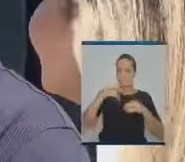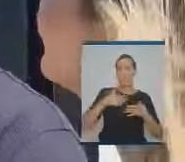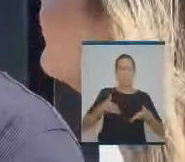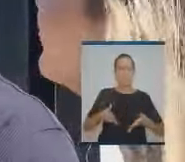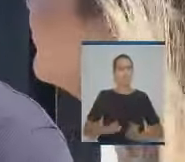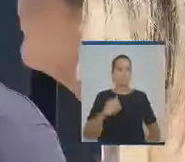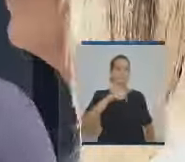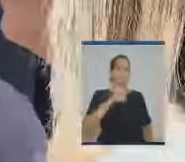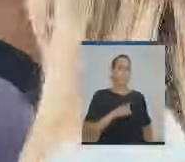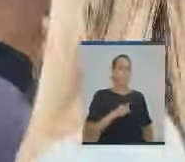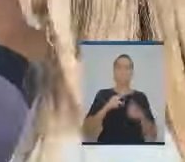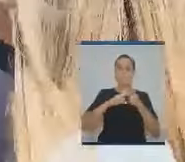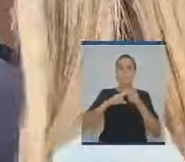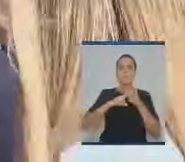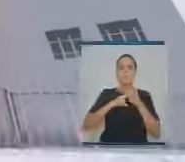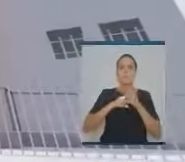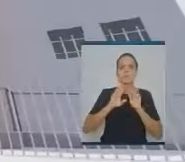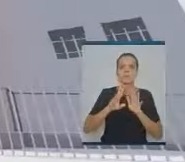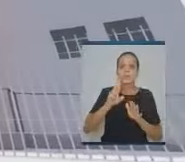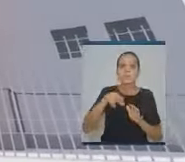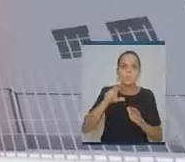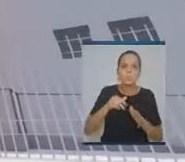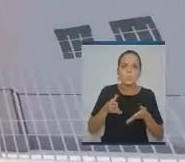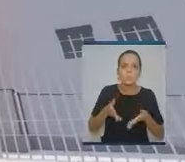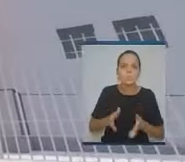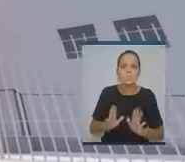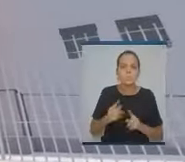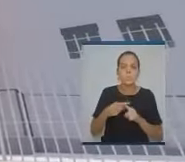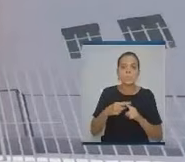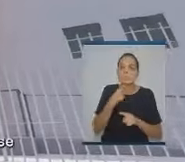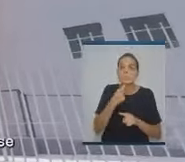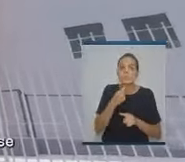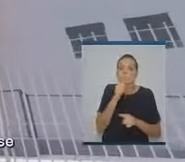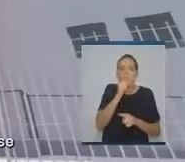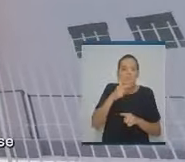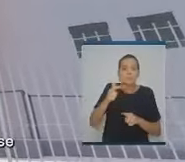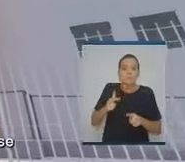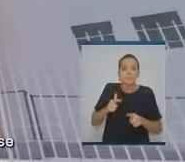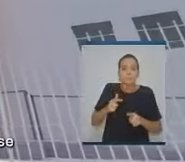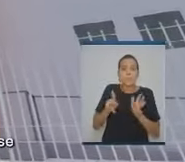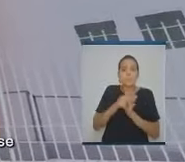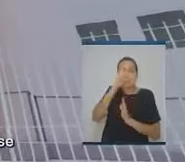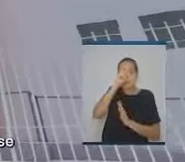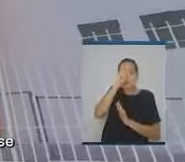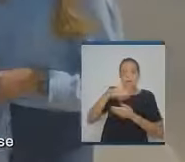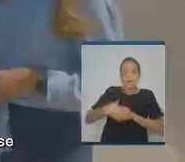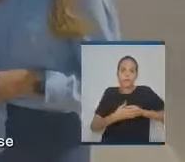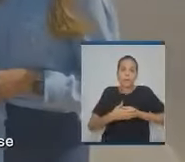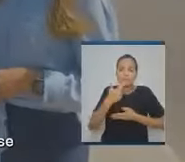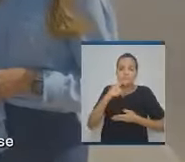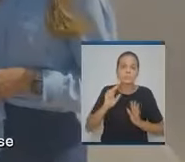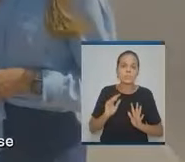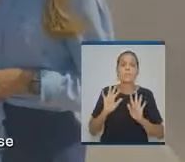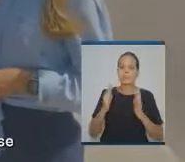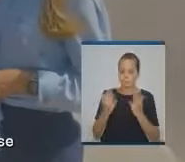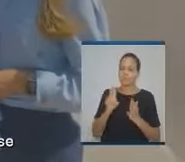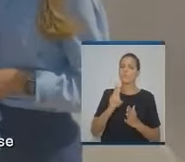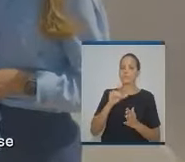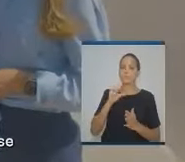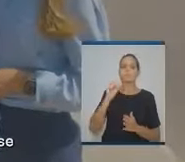na cidade porque não existia maternidade. Hoje vamos ter uma maternidade e a gente vai poder bater no peito e dizer aquela